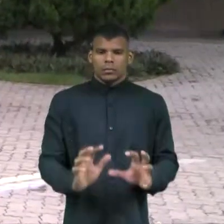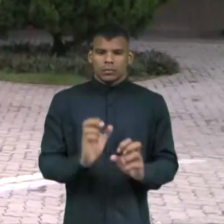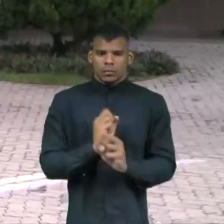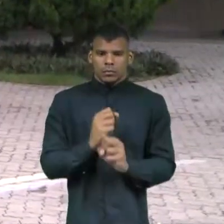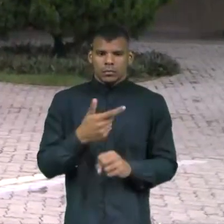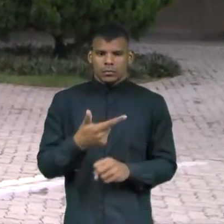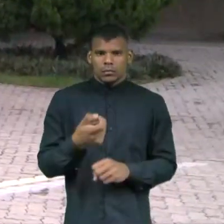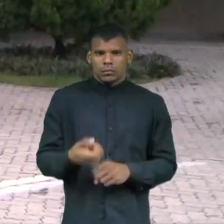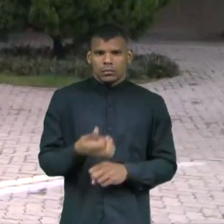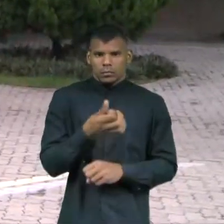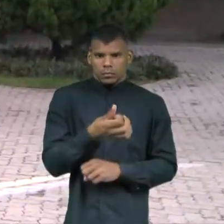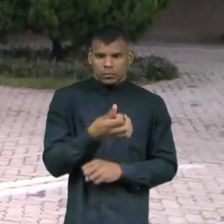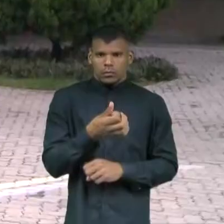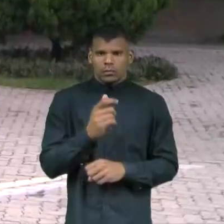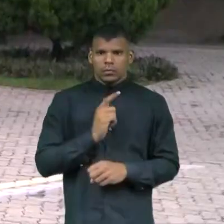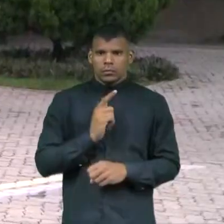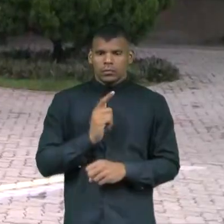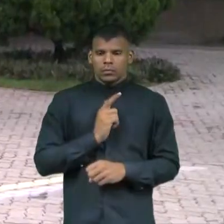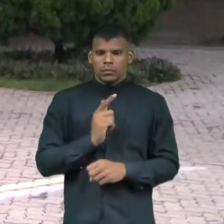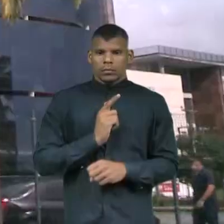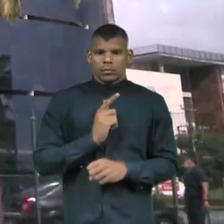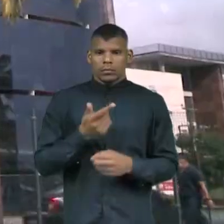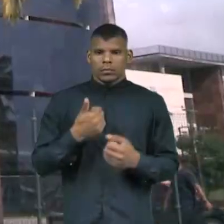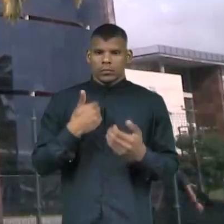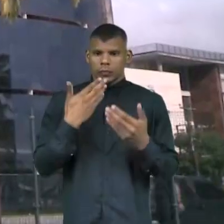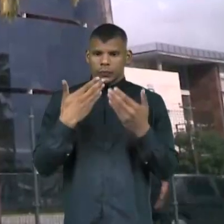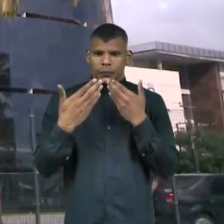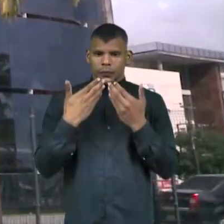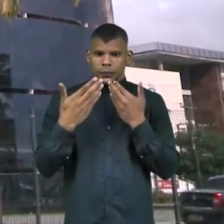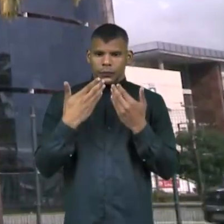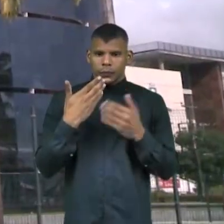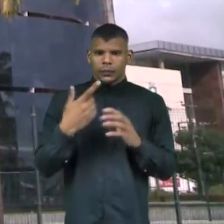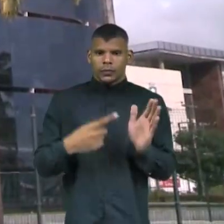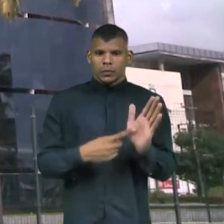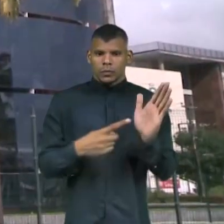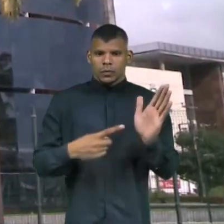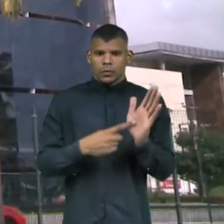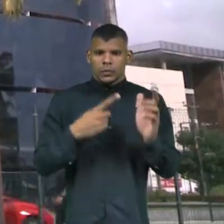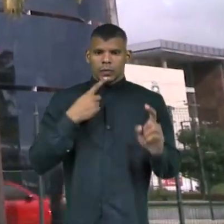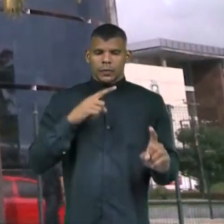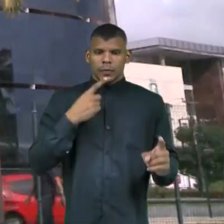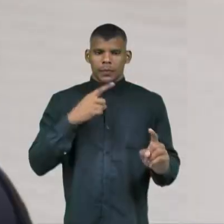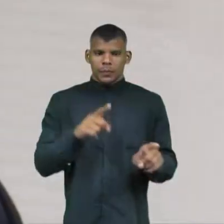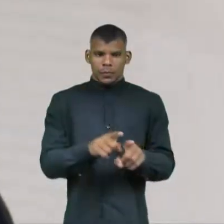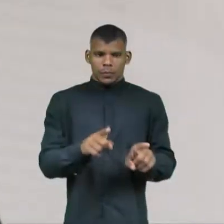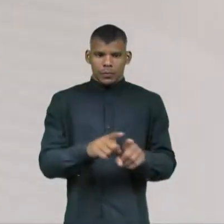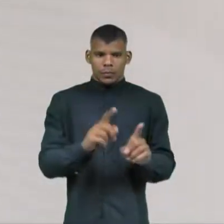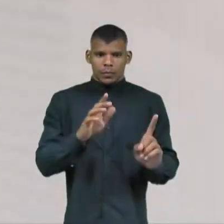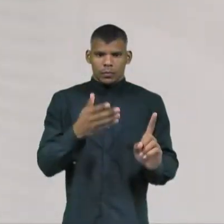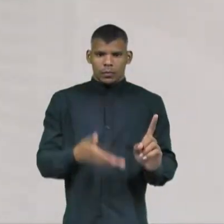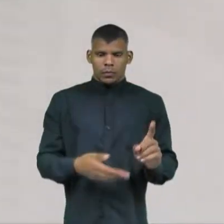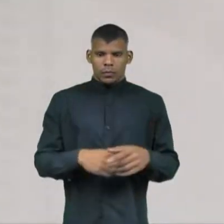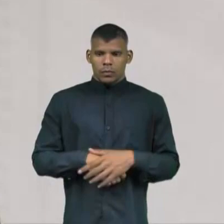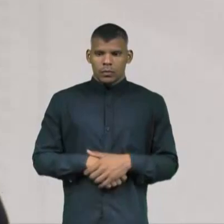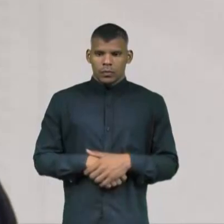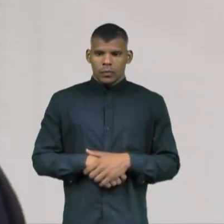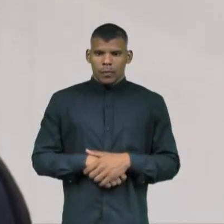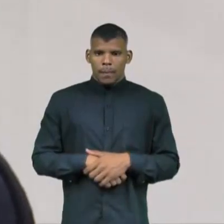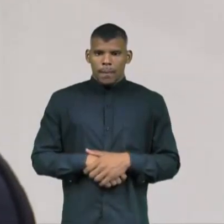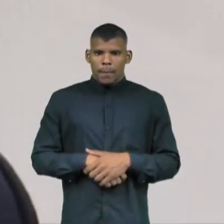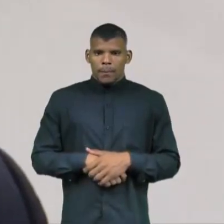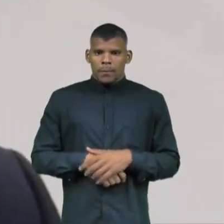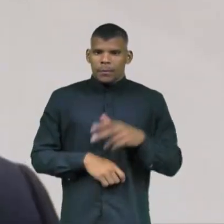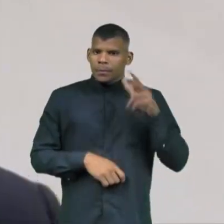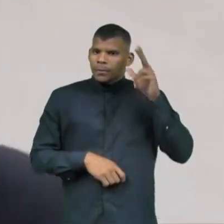206 manifestações. Entre solicitações, denúncias, reclamações e elogios. De acordo com o ouvidor,